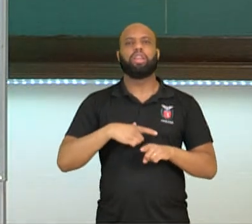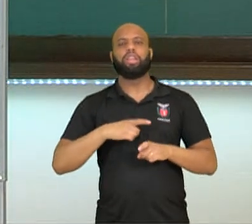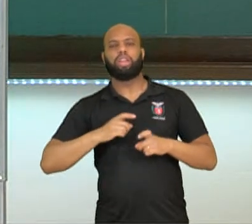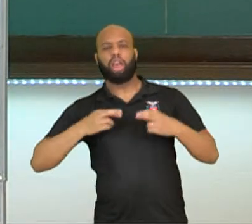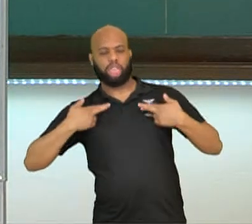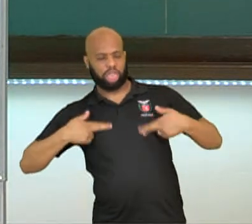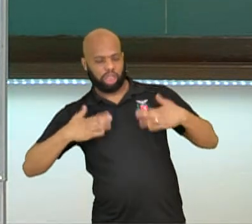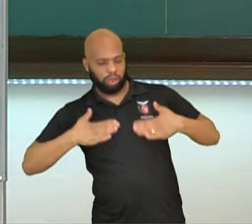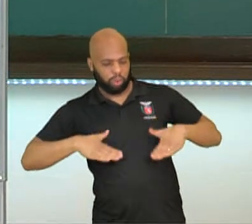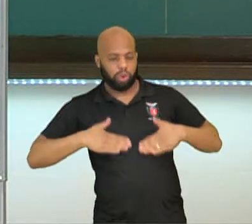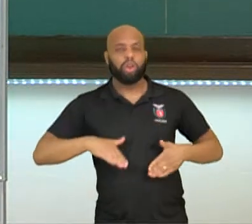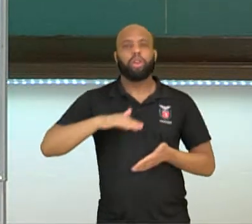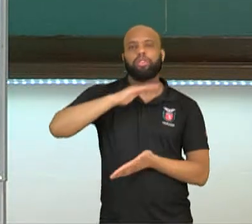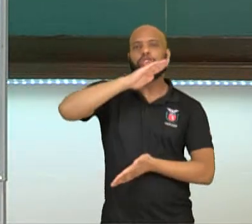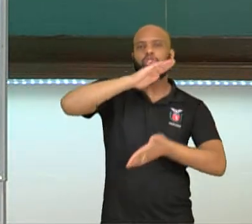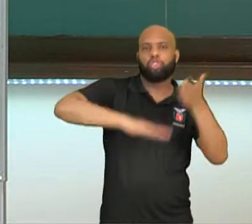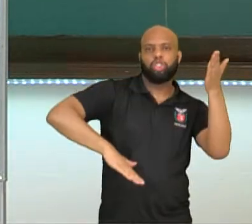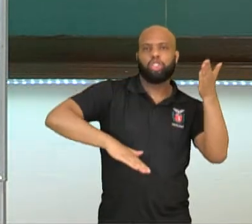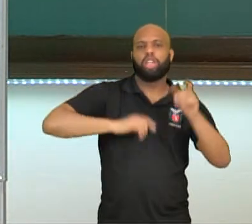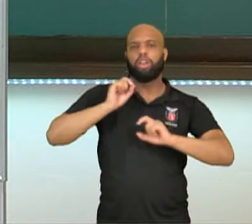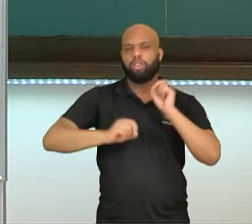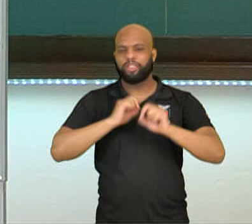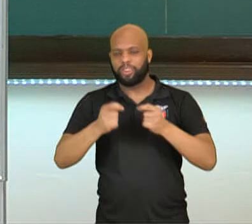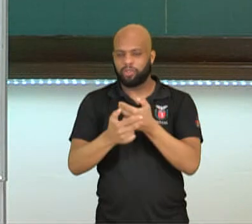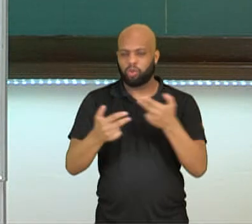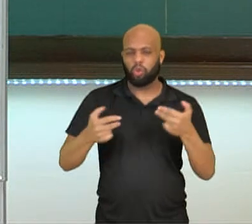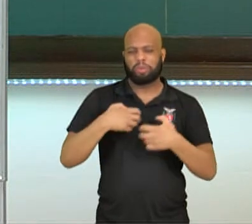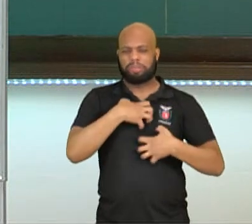conseguir eliminar as tensões do nosso corpo.